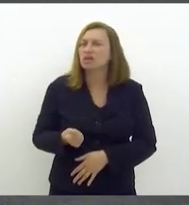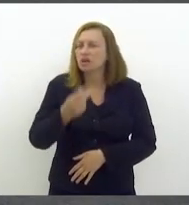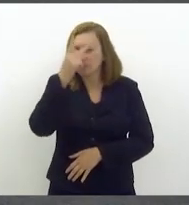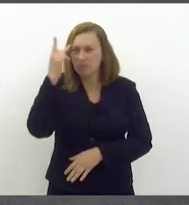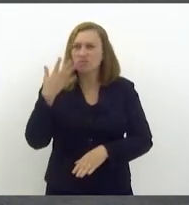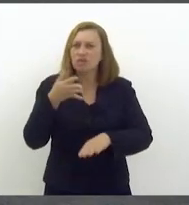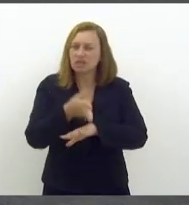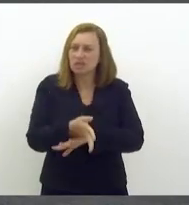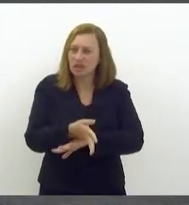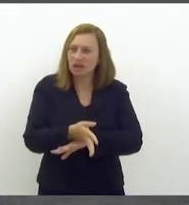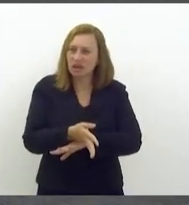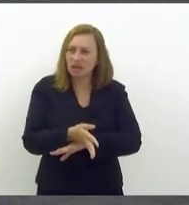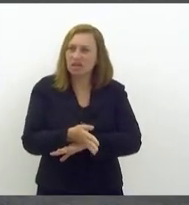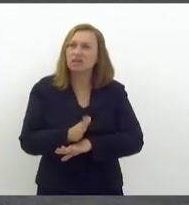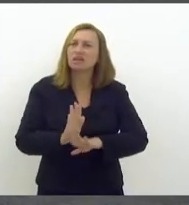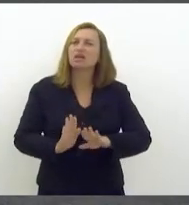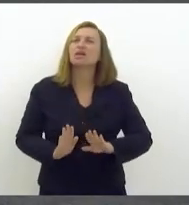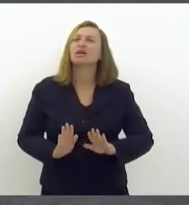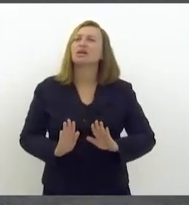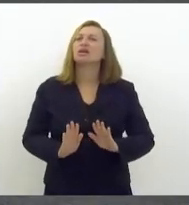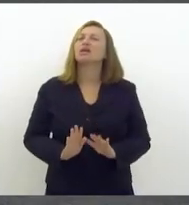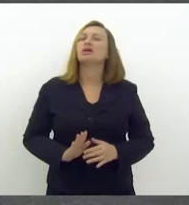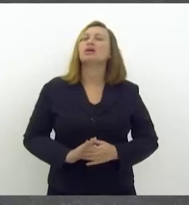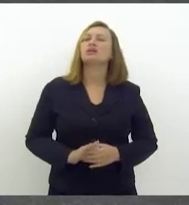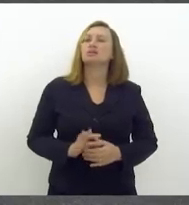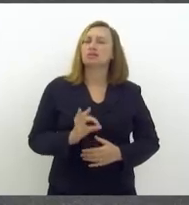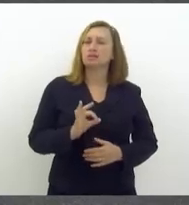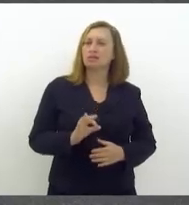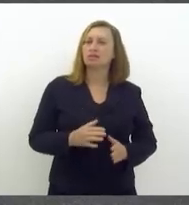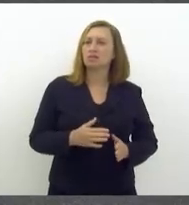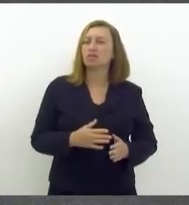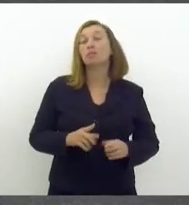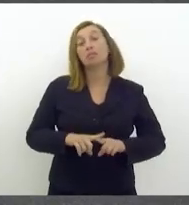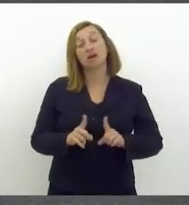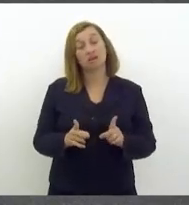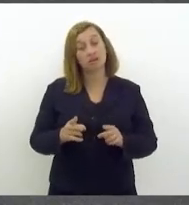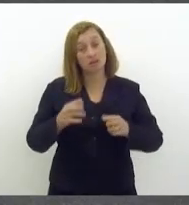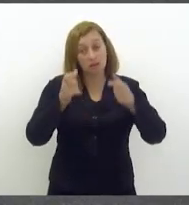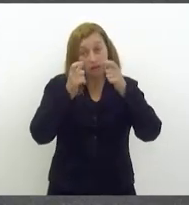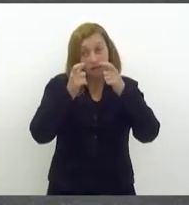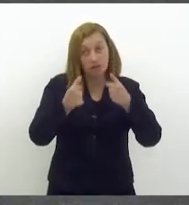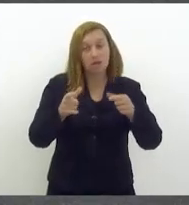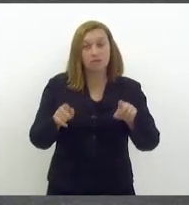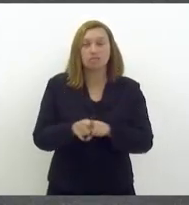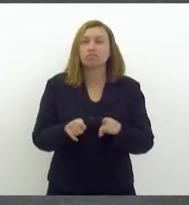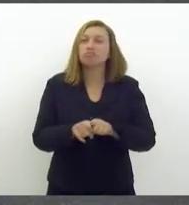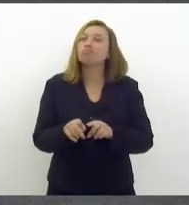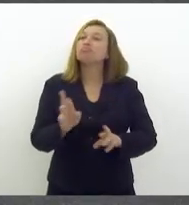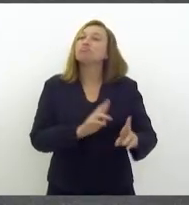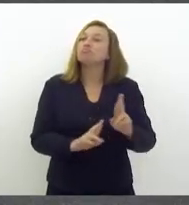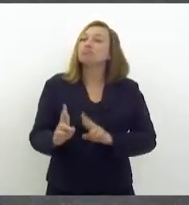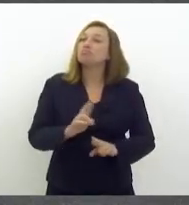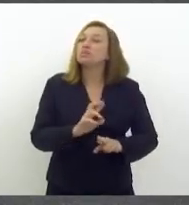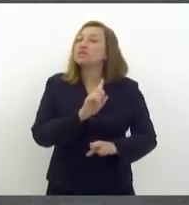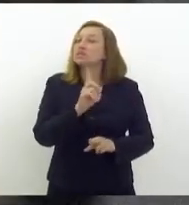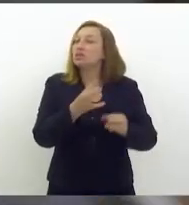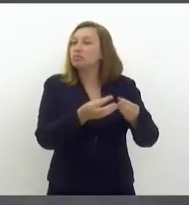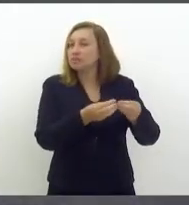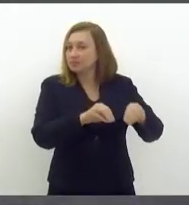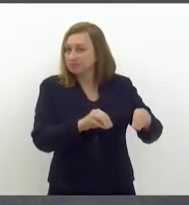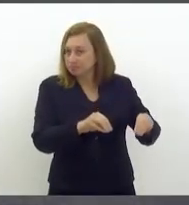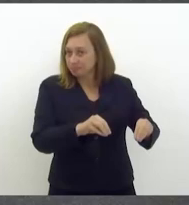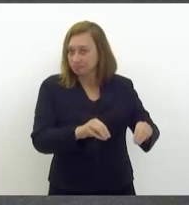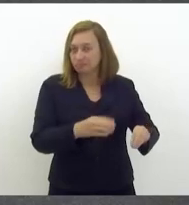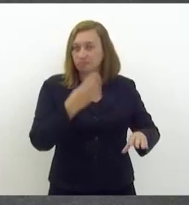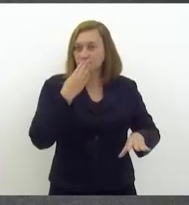de forma lista dentro desse processo mas também chamar atenção com relação a não prejudicar nenhum tipo